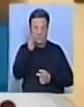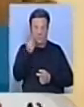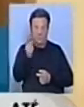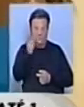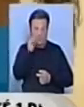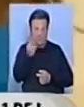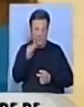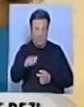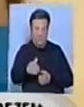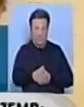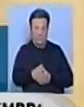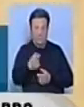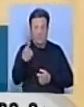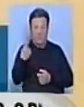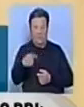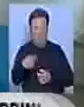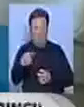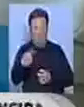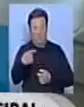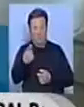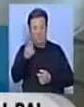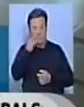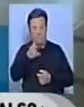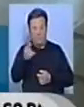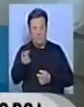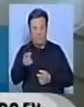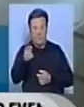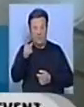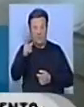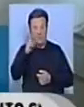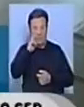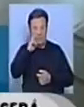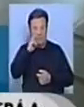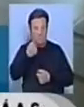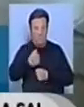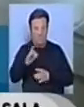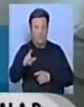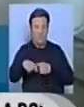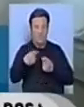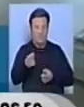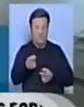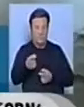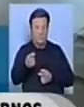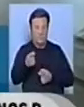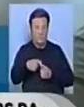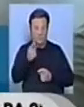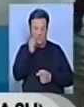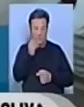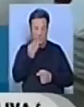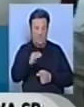menino que tinha um pai que era um guarda. E depois o